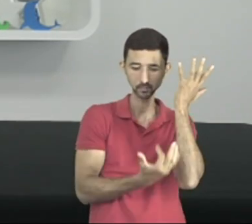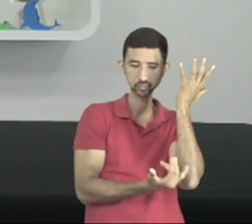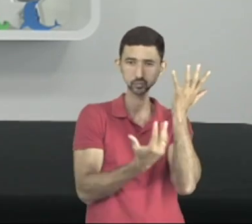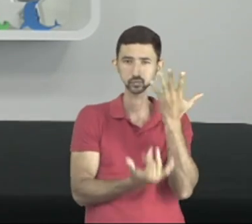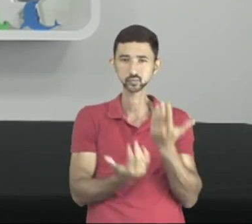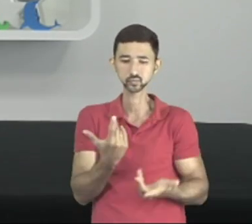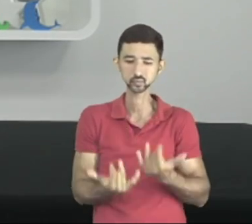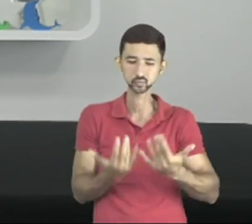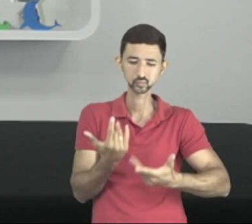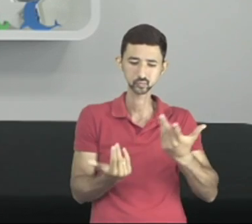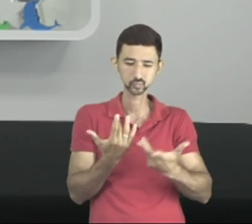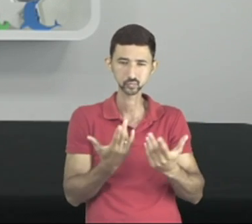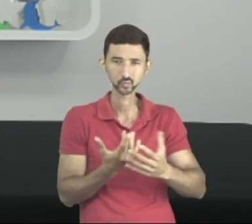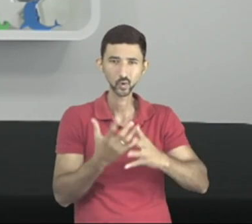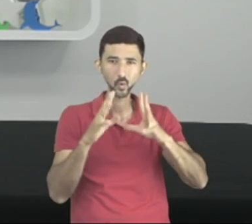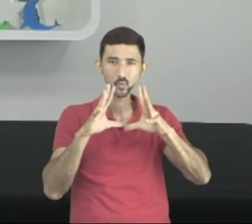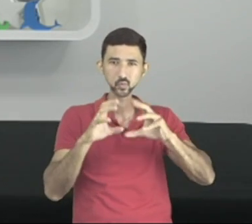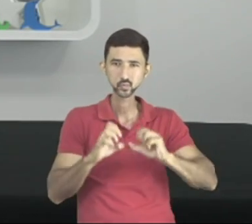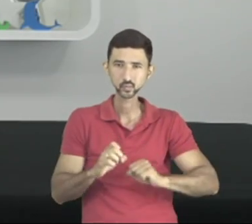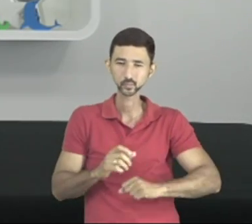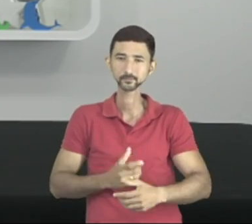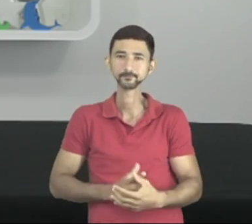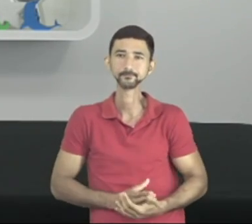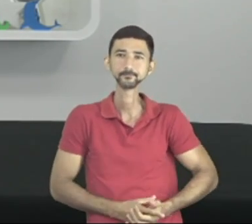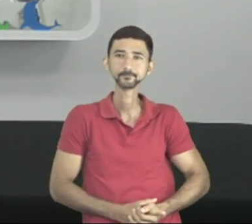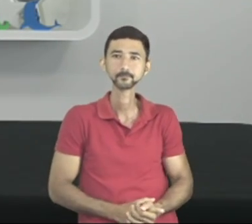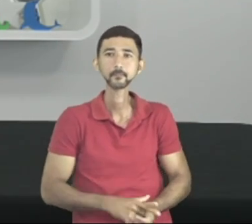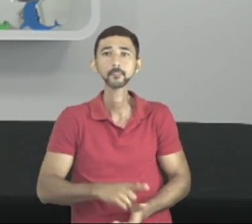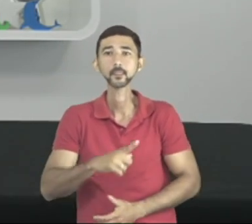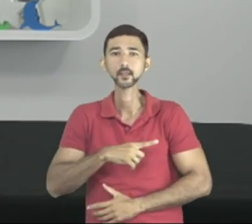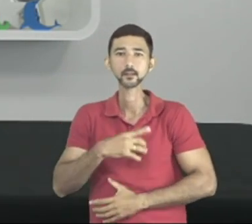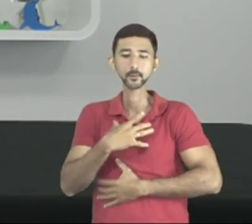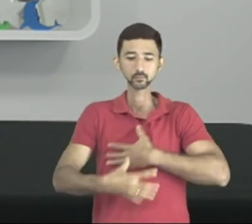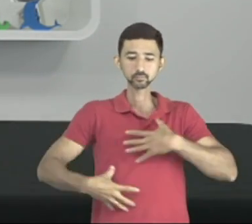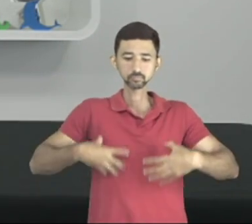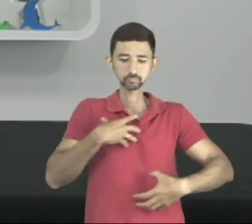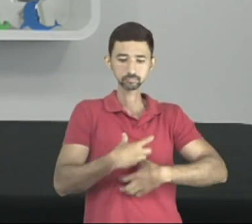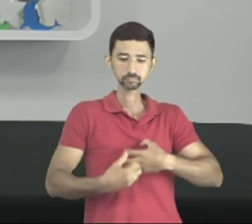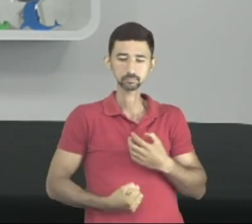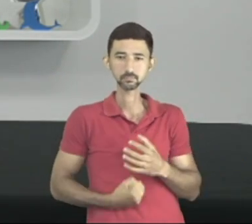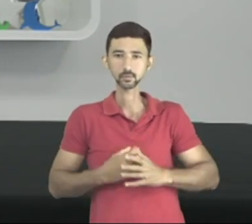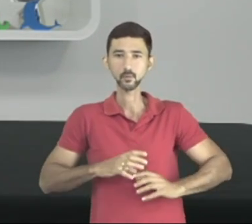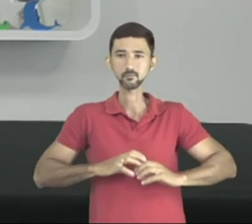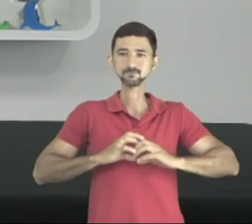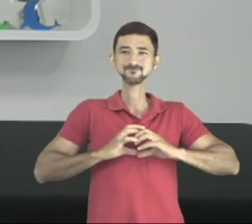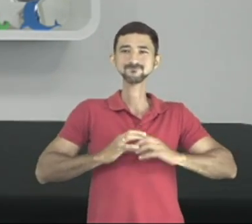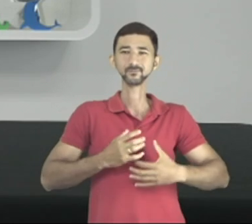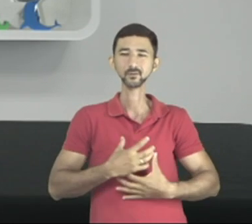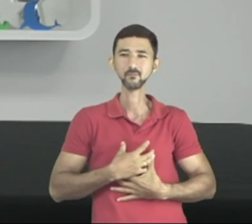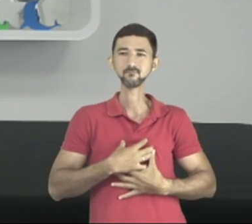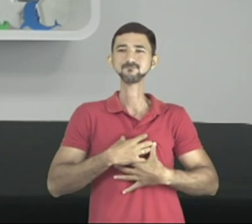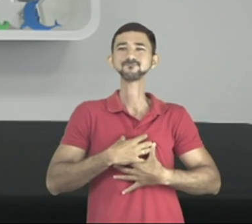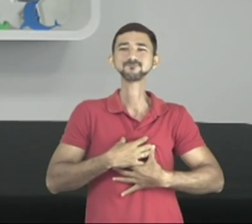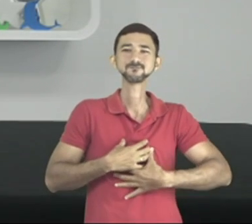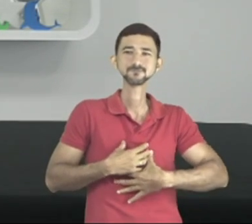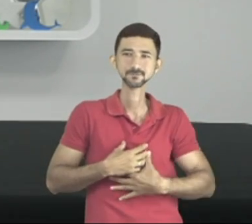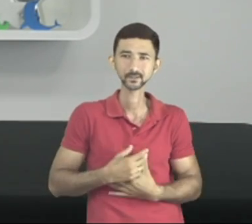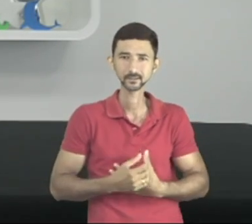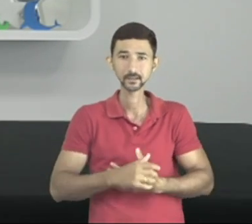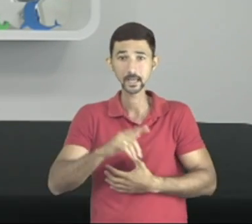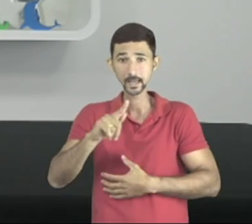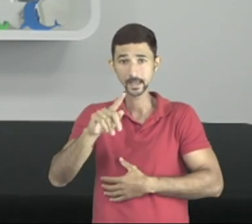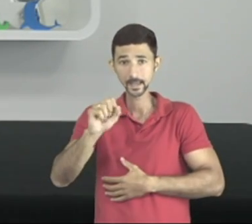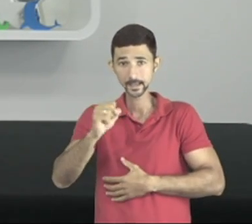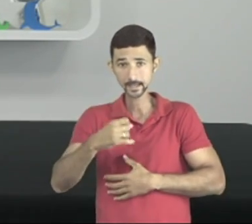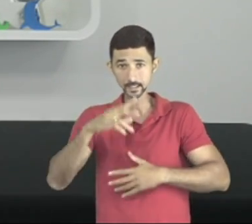de carvão. E quando a gente tem o nosso metabolismo, que produz gás, como eu já falei, produz ácido, e